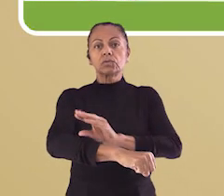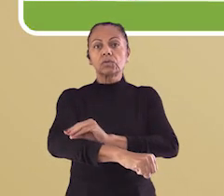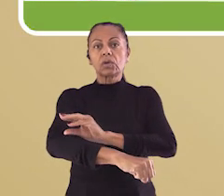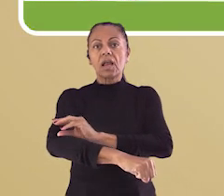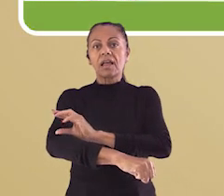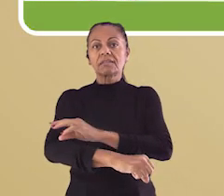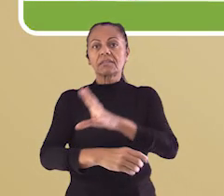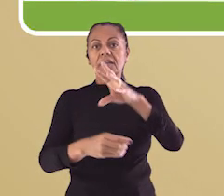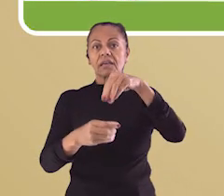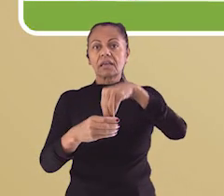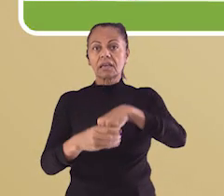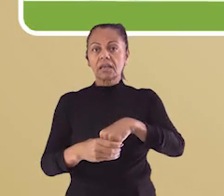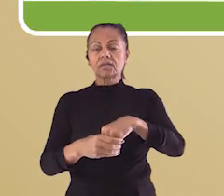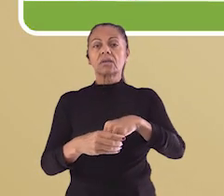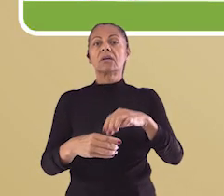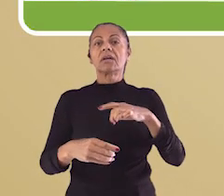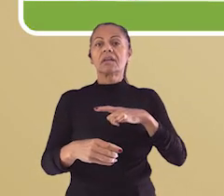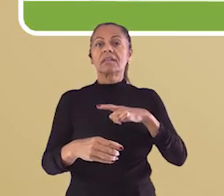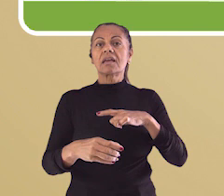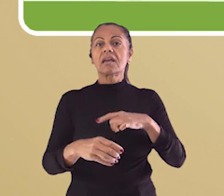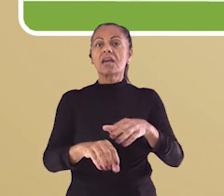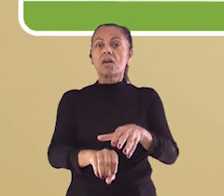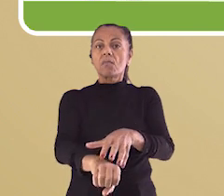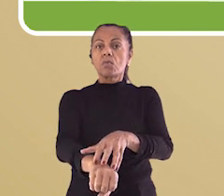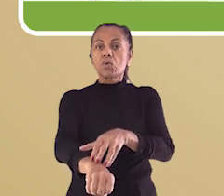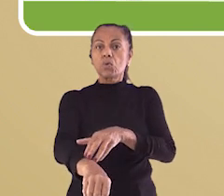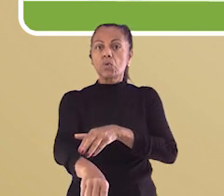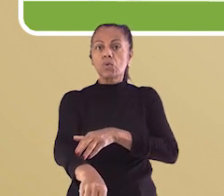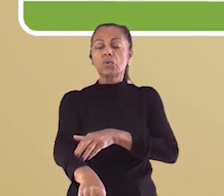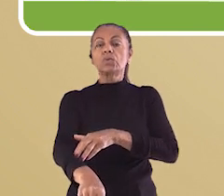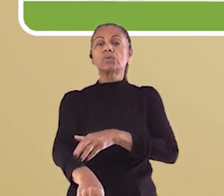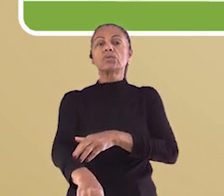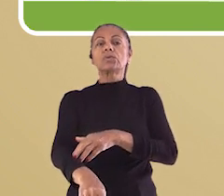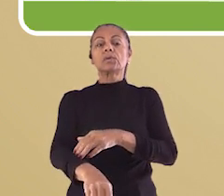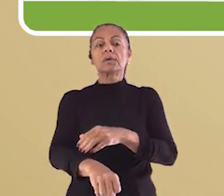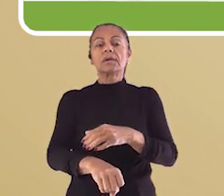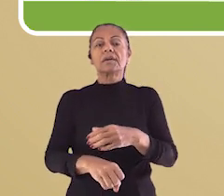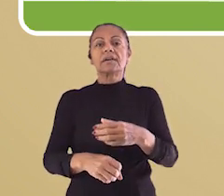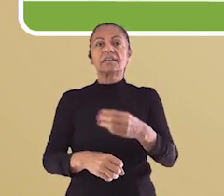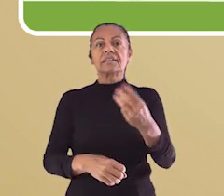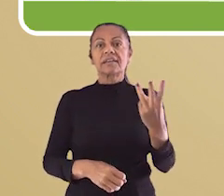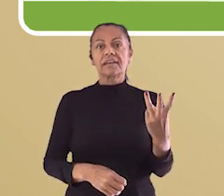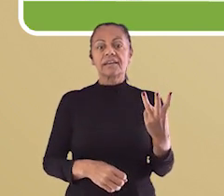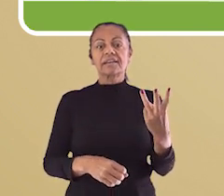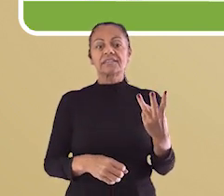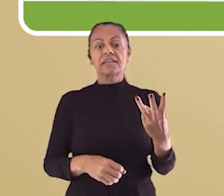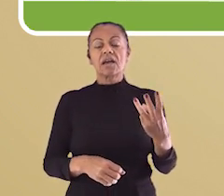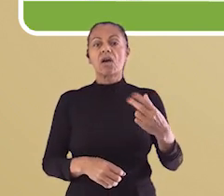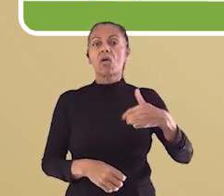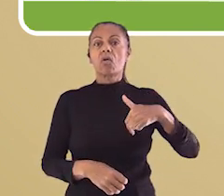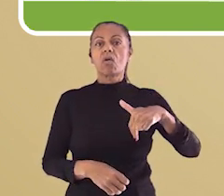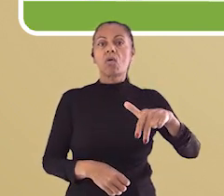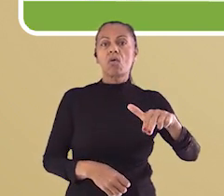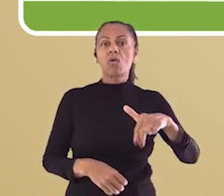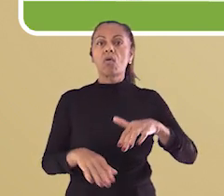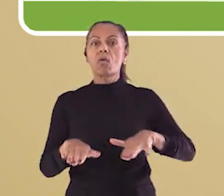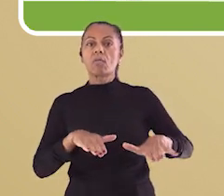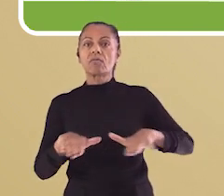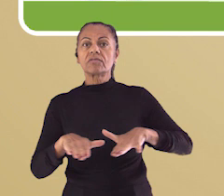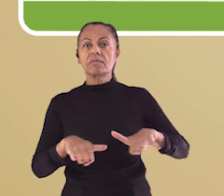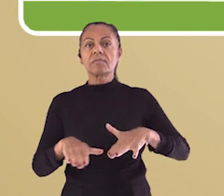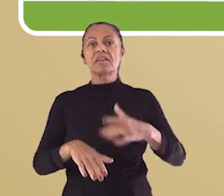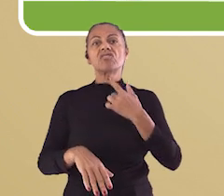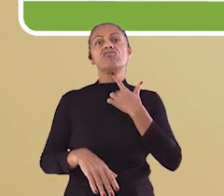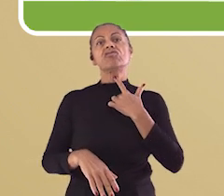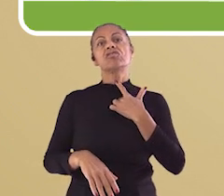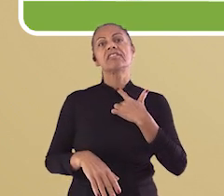é formado por 3 tipos de músculos, que são responsáveis pelos movimentos voluntários, que são aqueles que